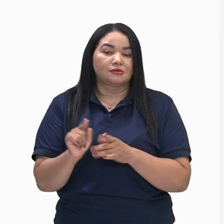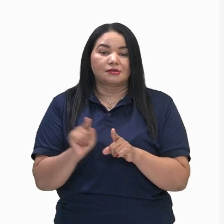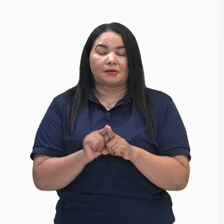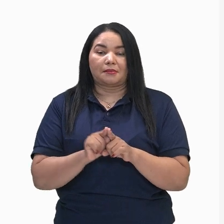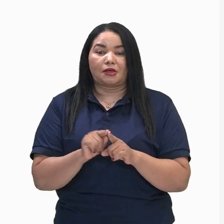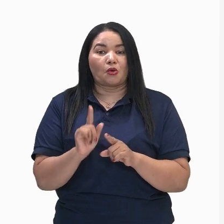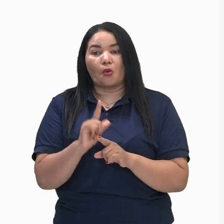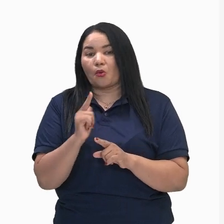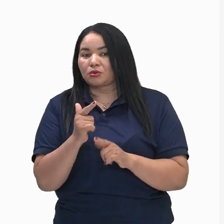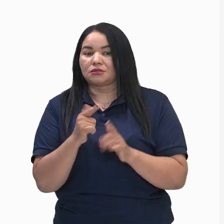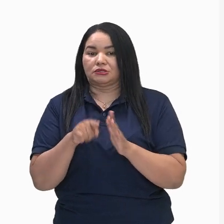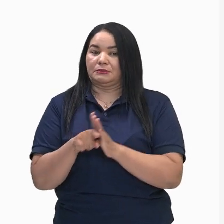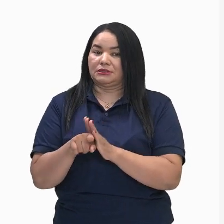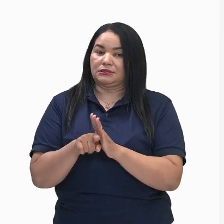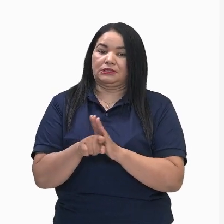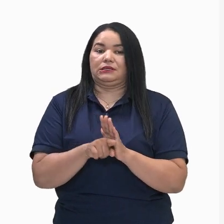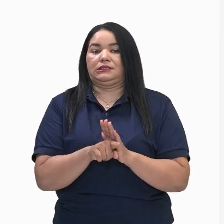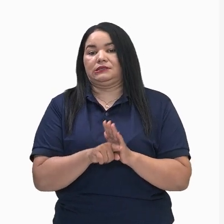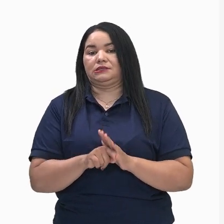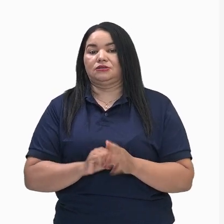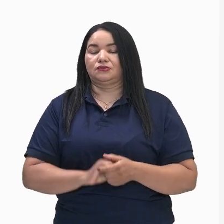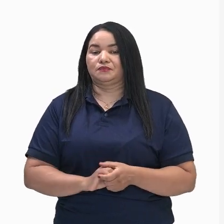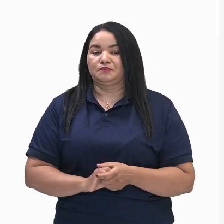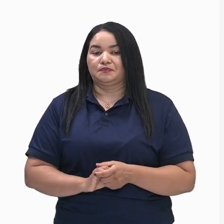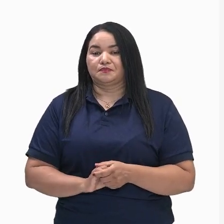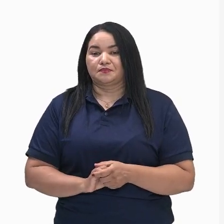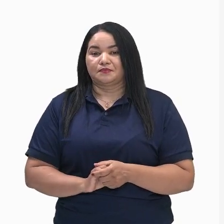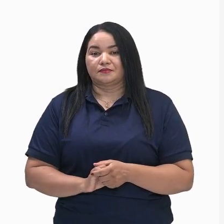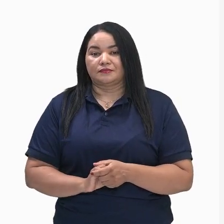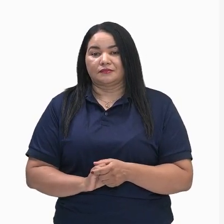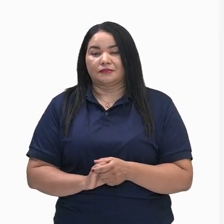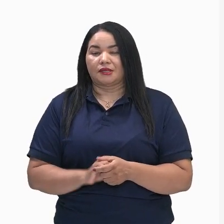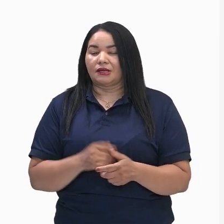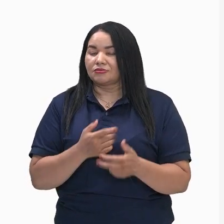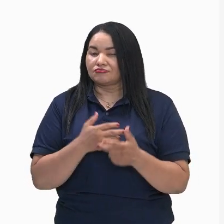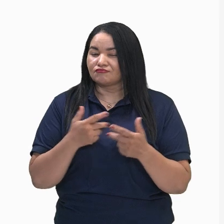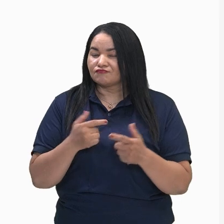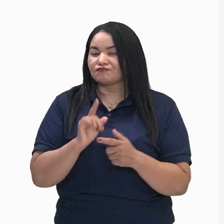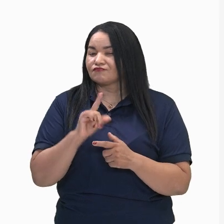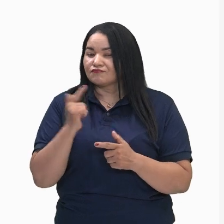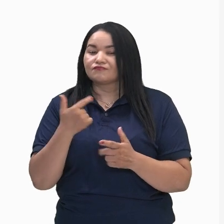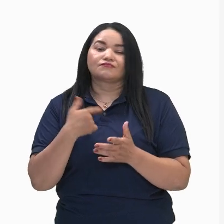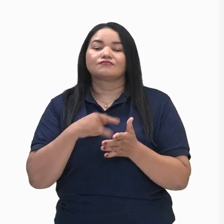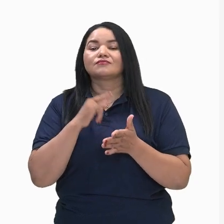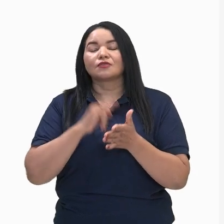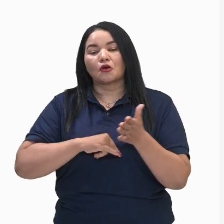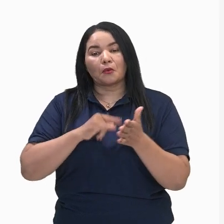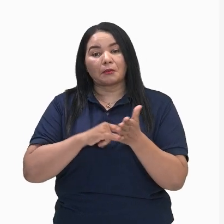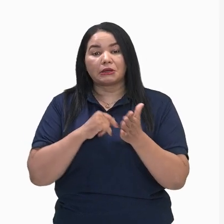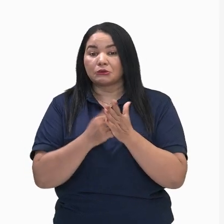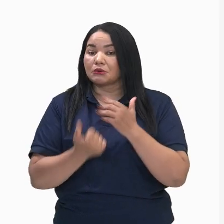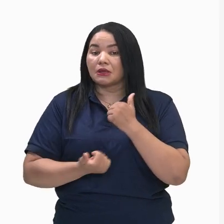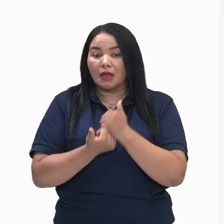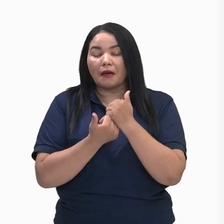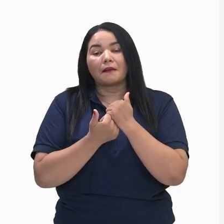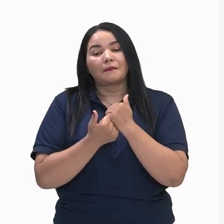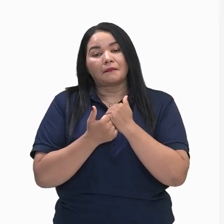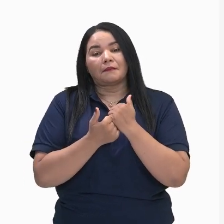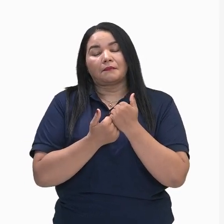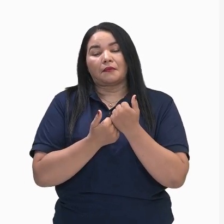outras pesquisas, em qualquer outro documento que fortaleça, né, tudo que ele